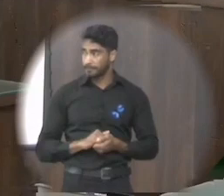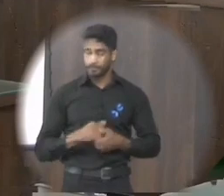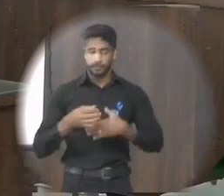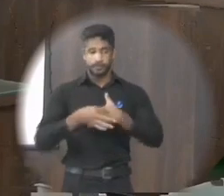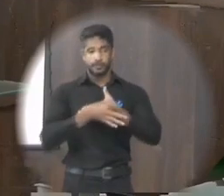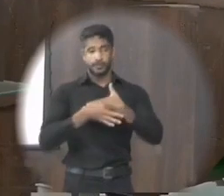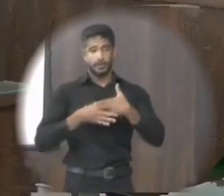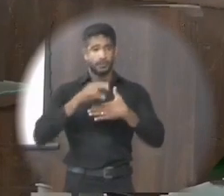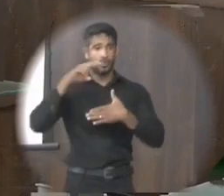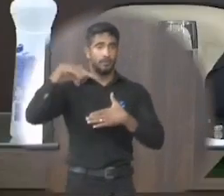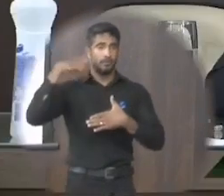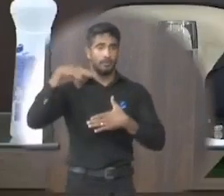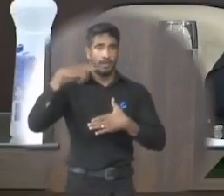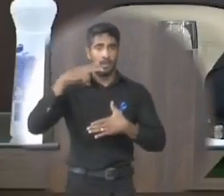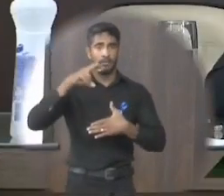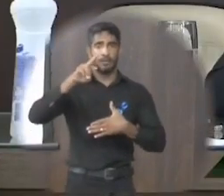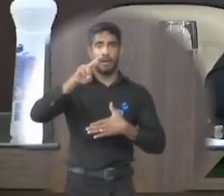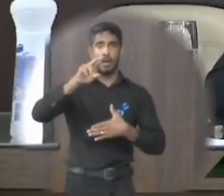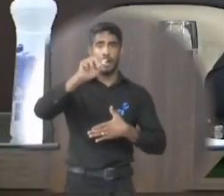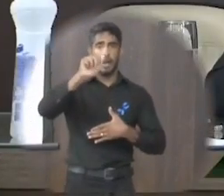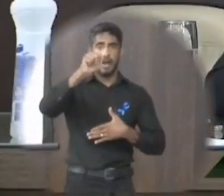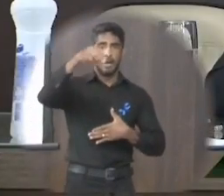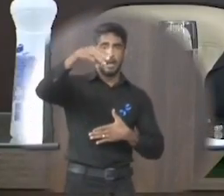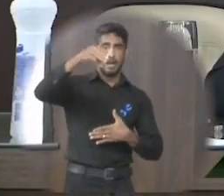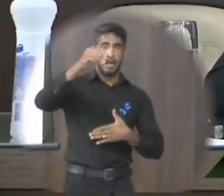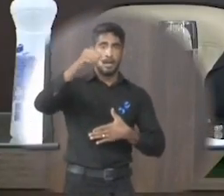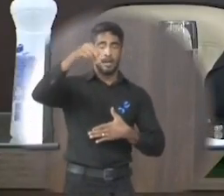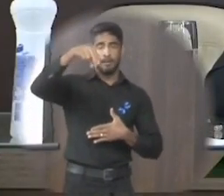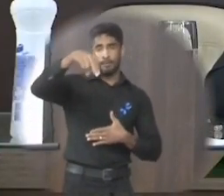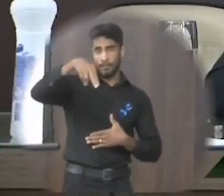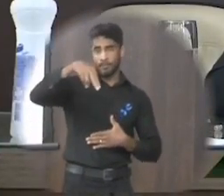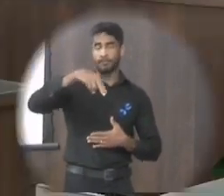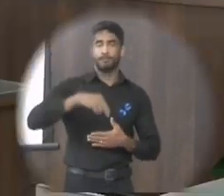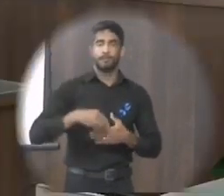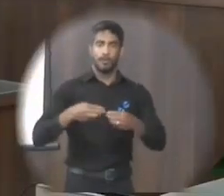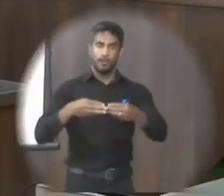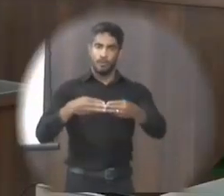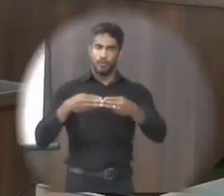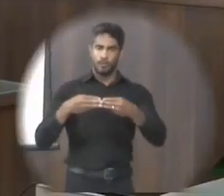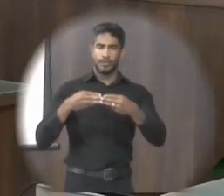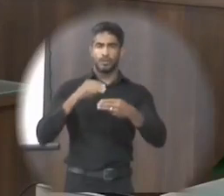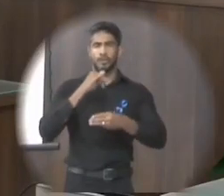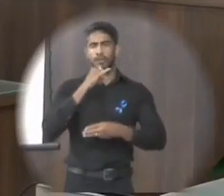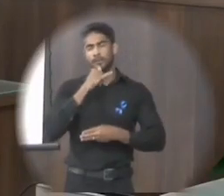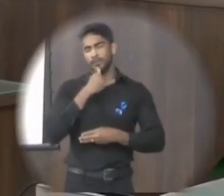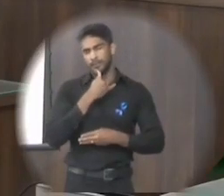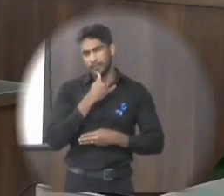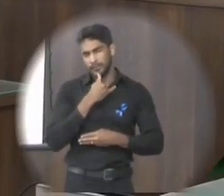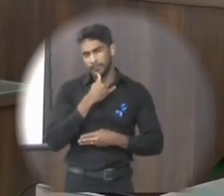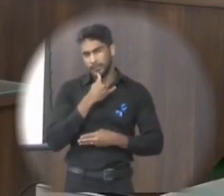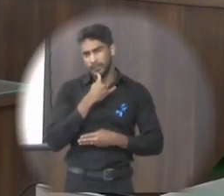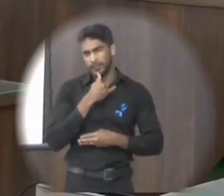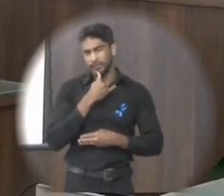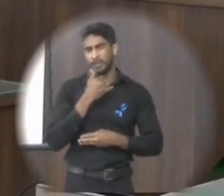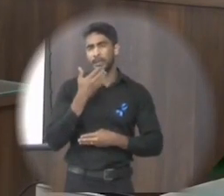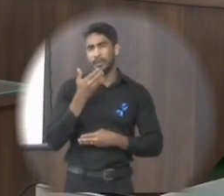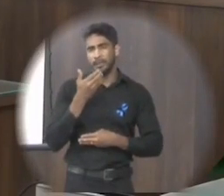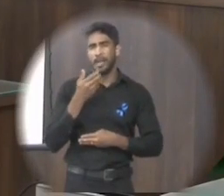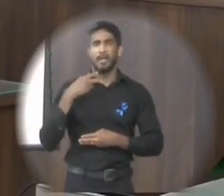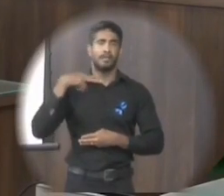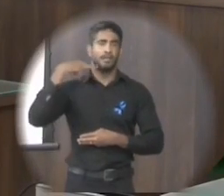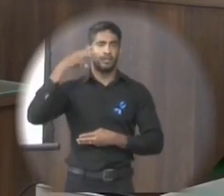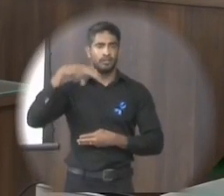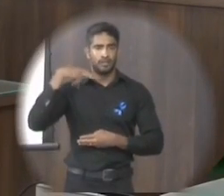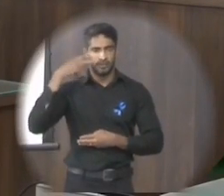de autoria do vereador Ramon Alexandre Araújo, moção de pesar. Requeiro aos senhores vereadores